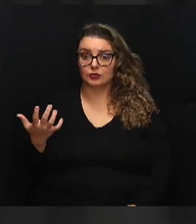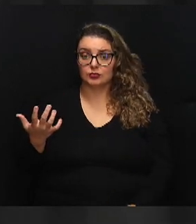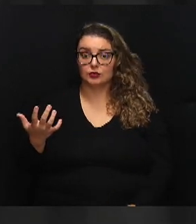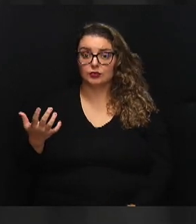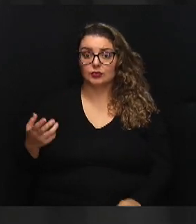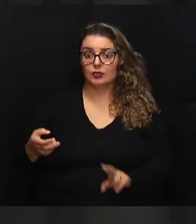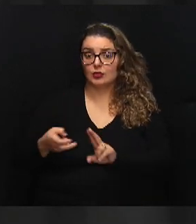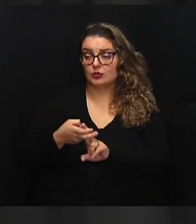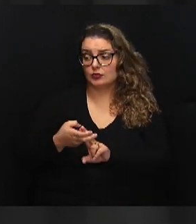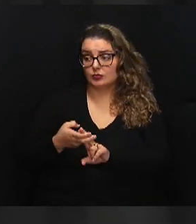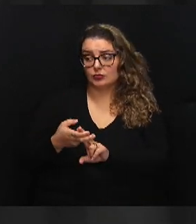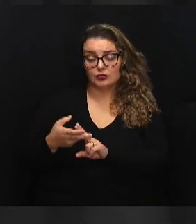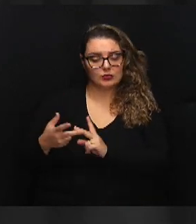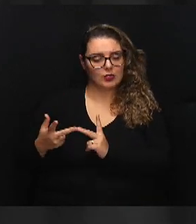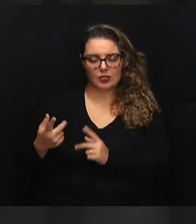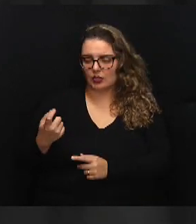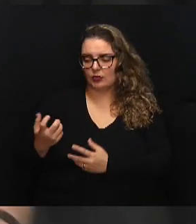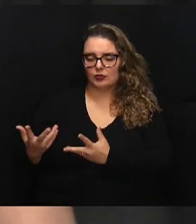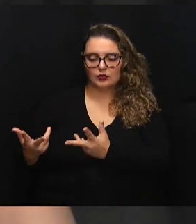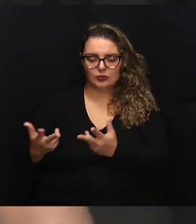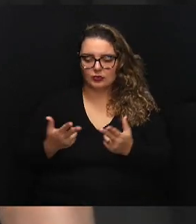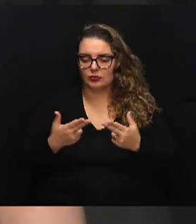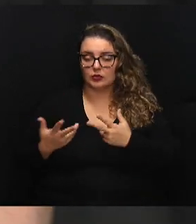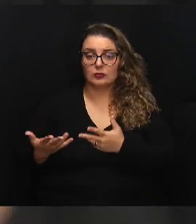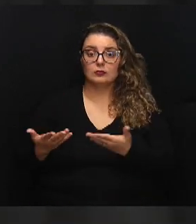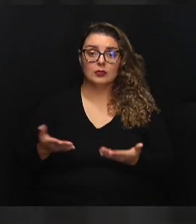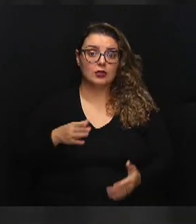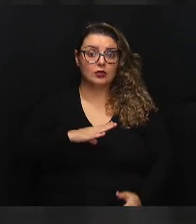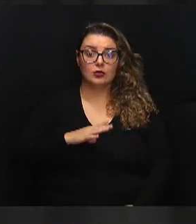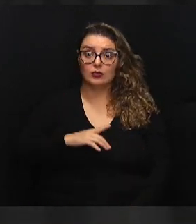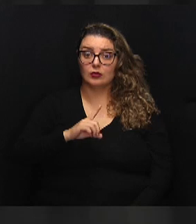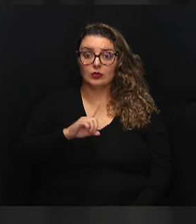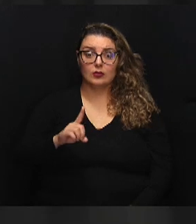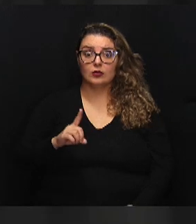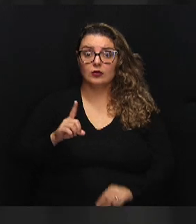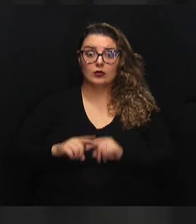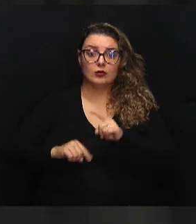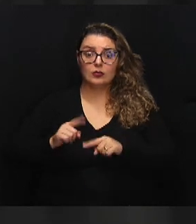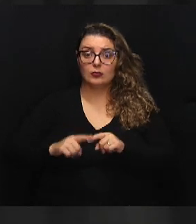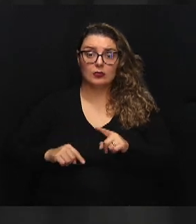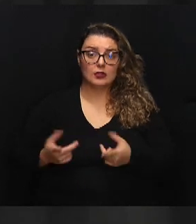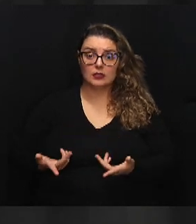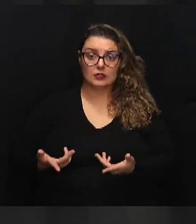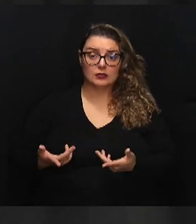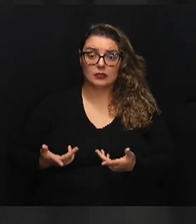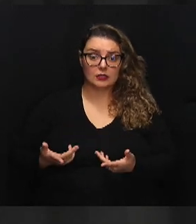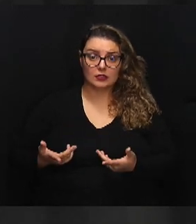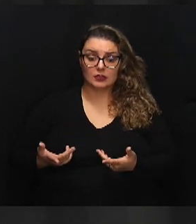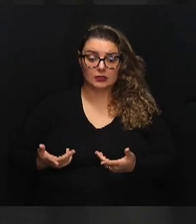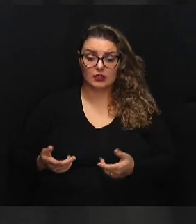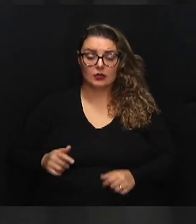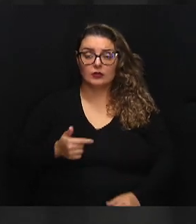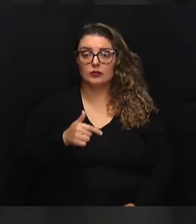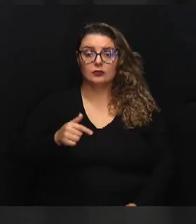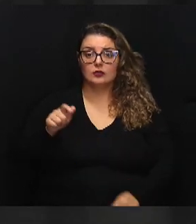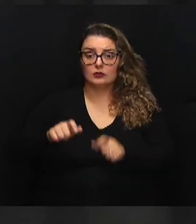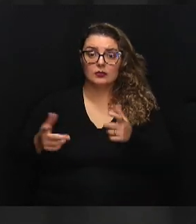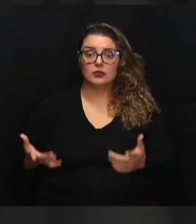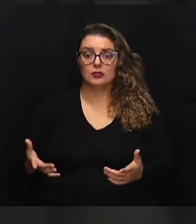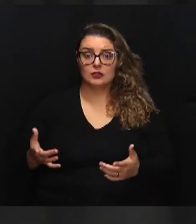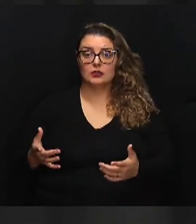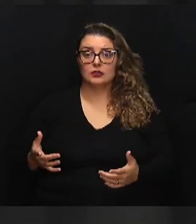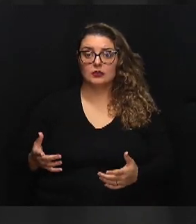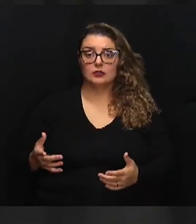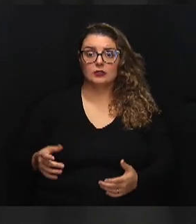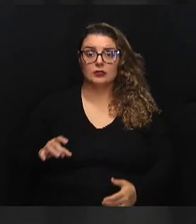SUS é universal, não se pode negar. Só que os municípios não mandam material humano para atender esse povo. Só Campinas